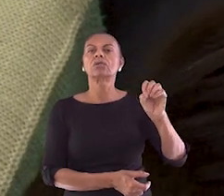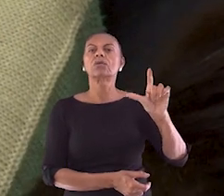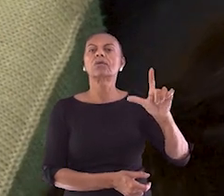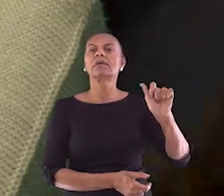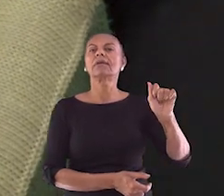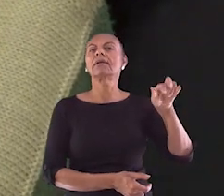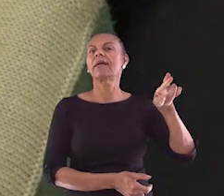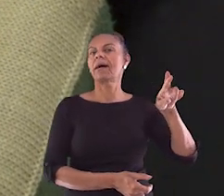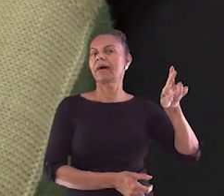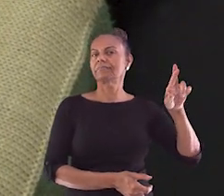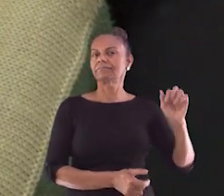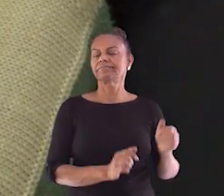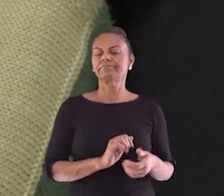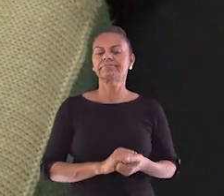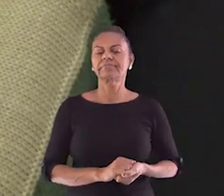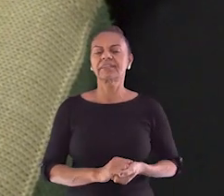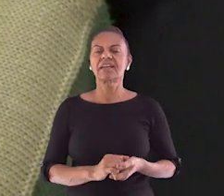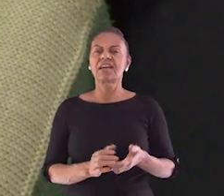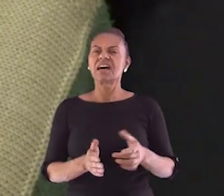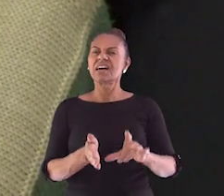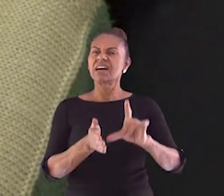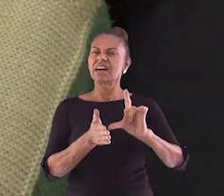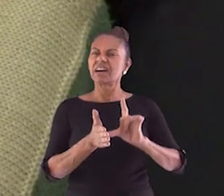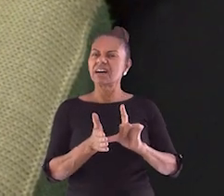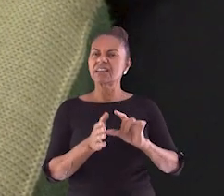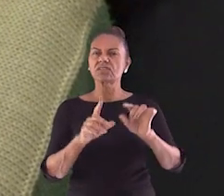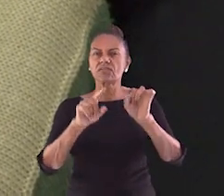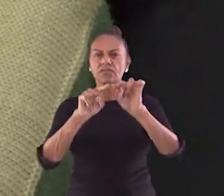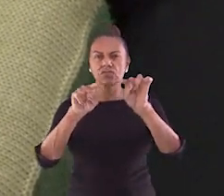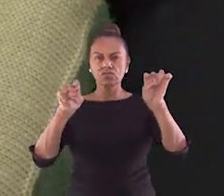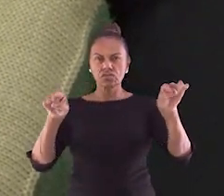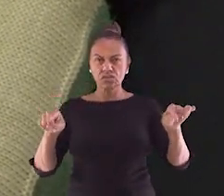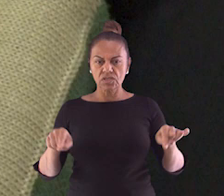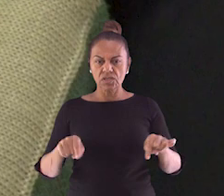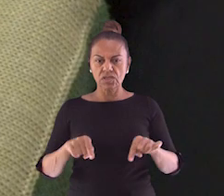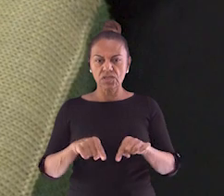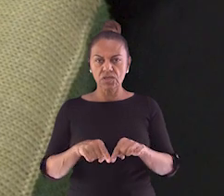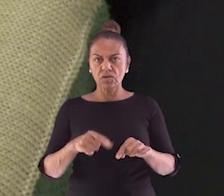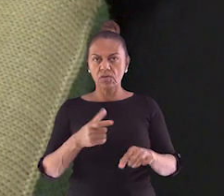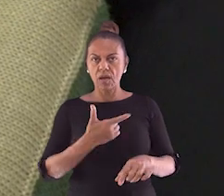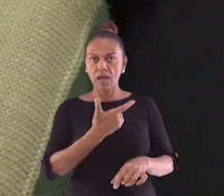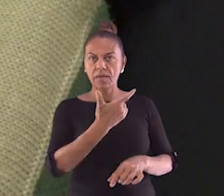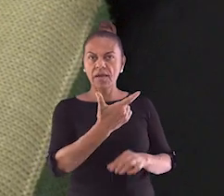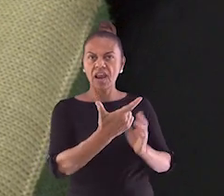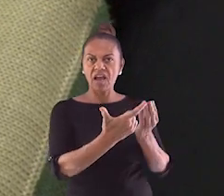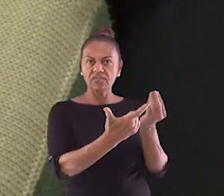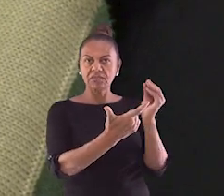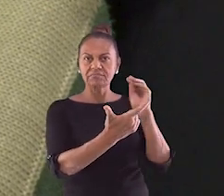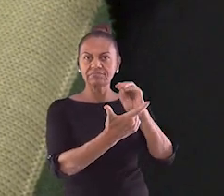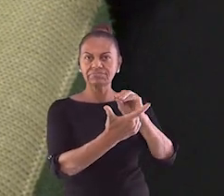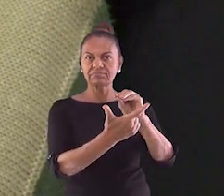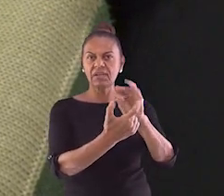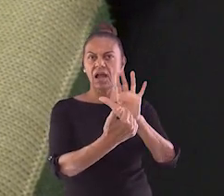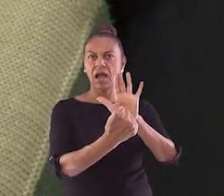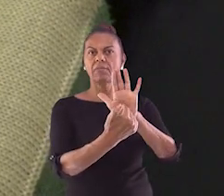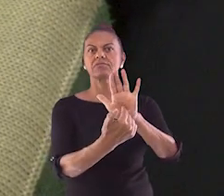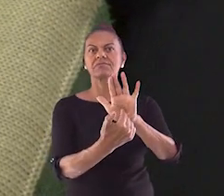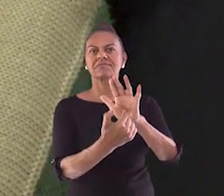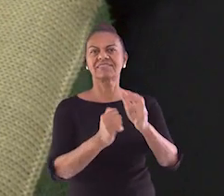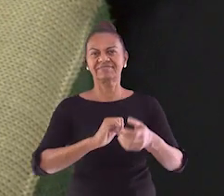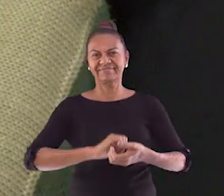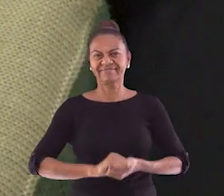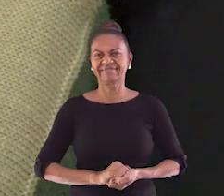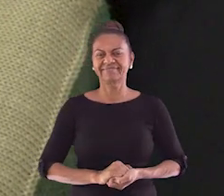A princípio, eu tinha feito o meu círculo, tá? Com a palavra central